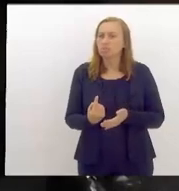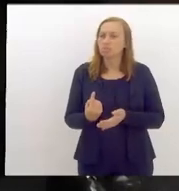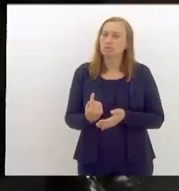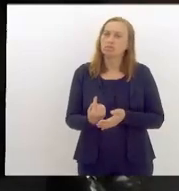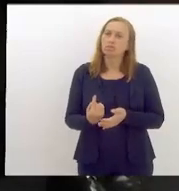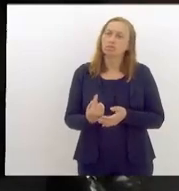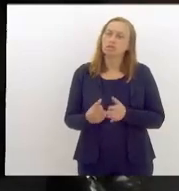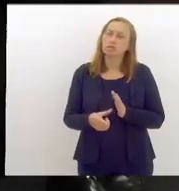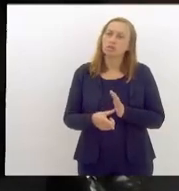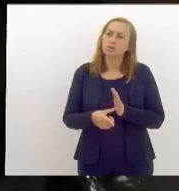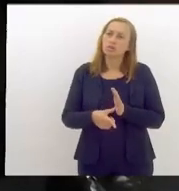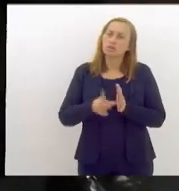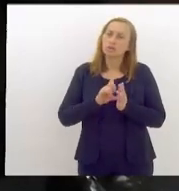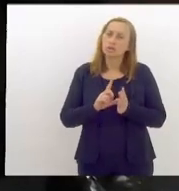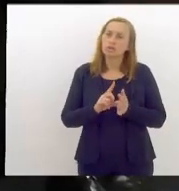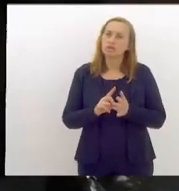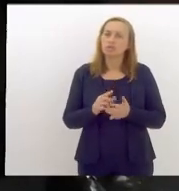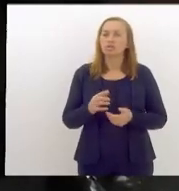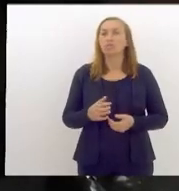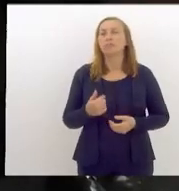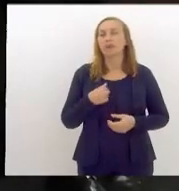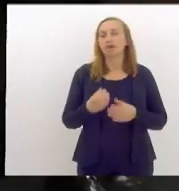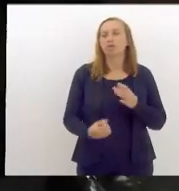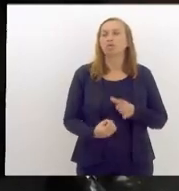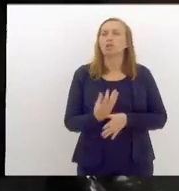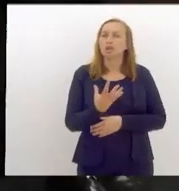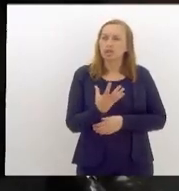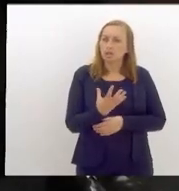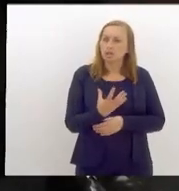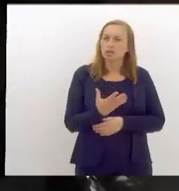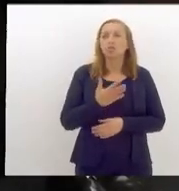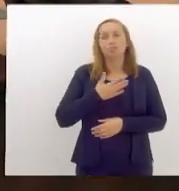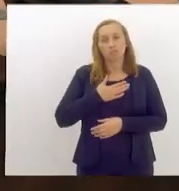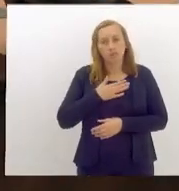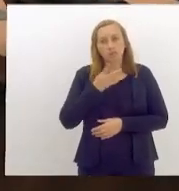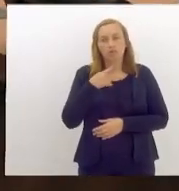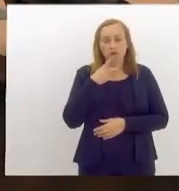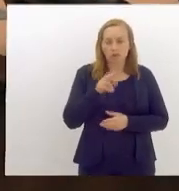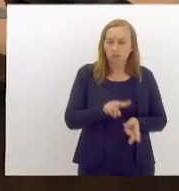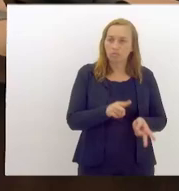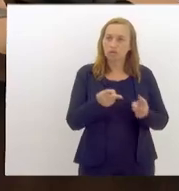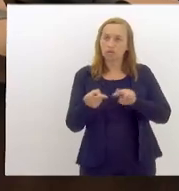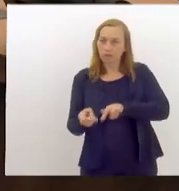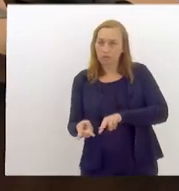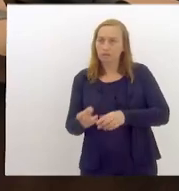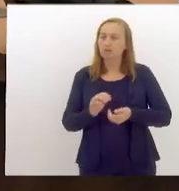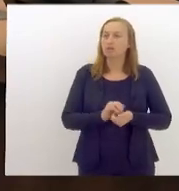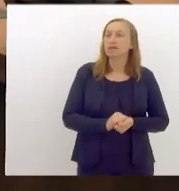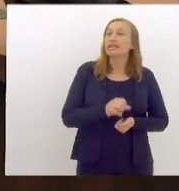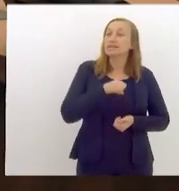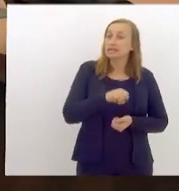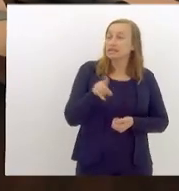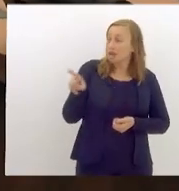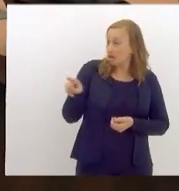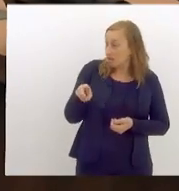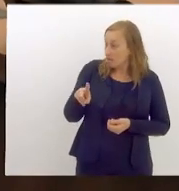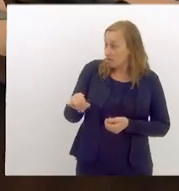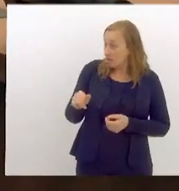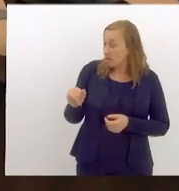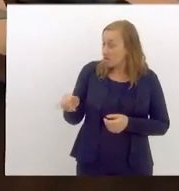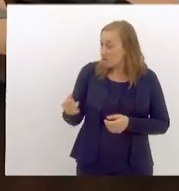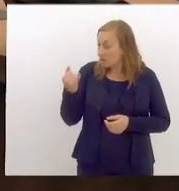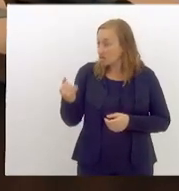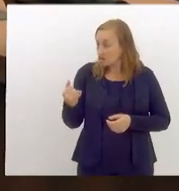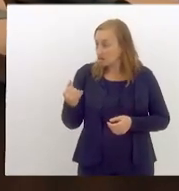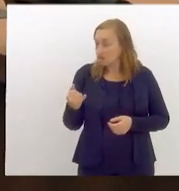é só para saber o que a gente tá votando Como eu disse no meu encaminhamento se ele vai dar inflação